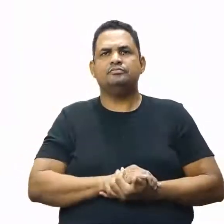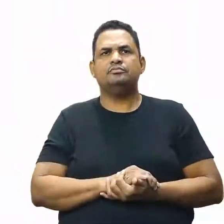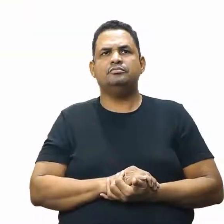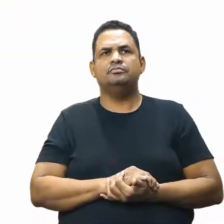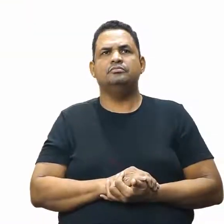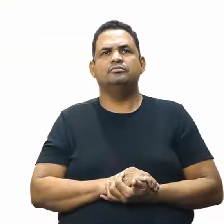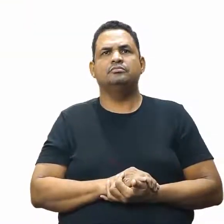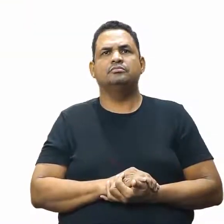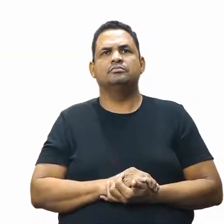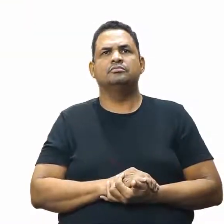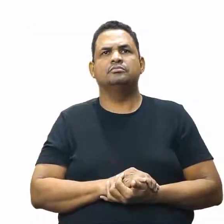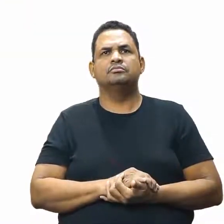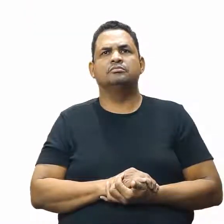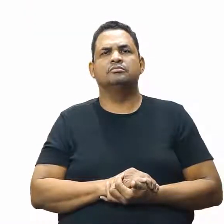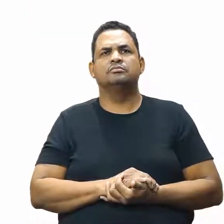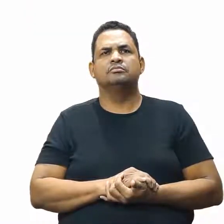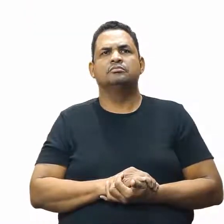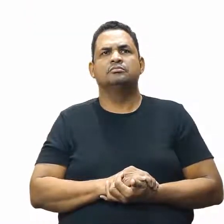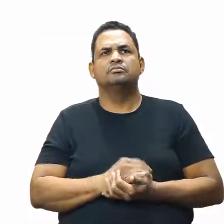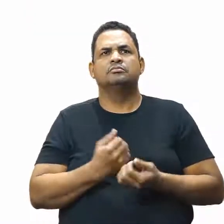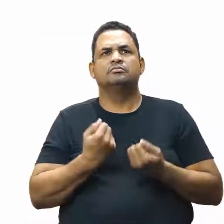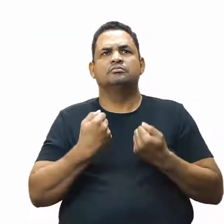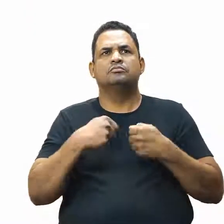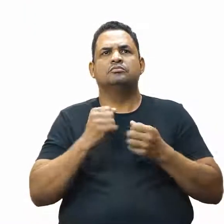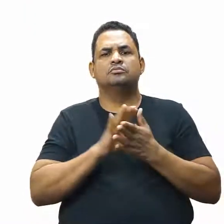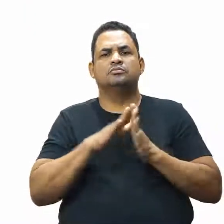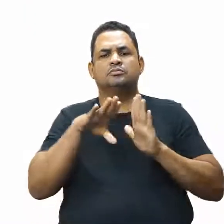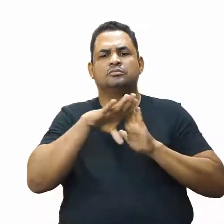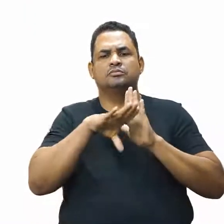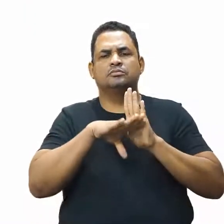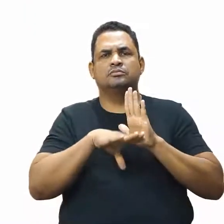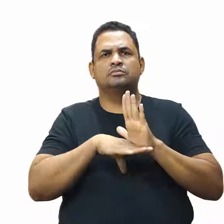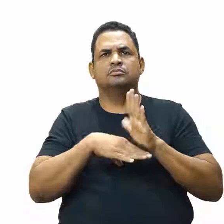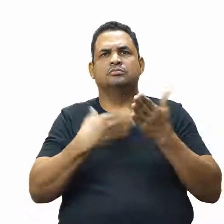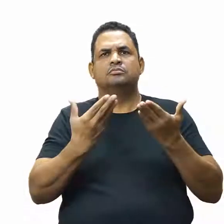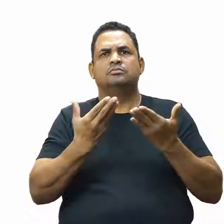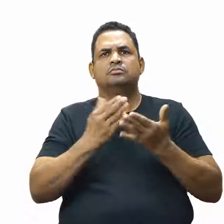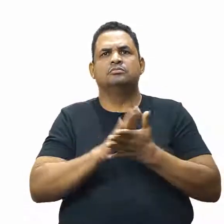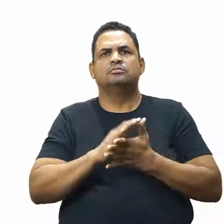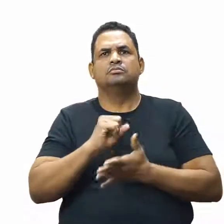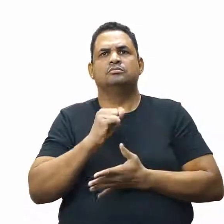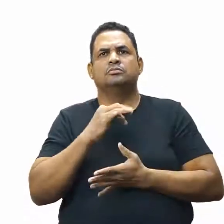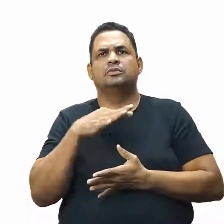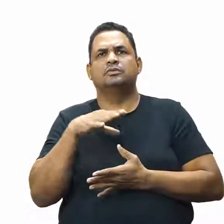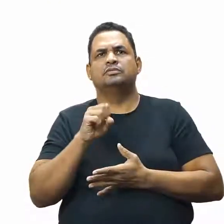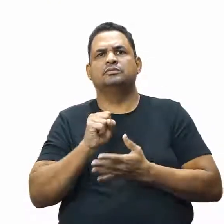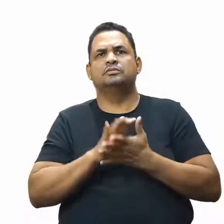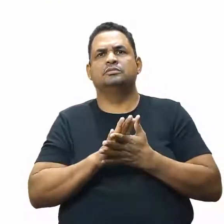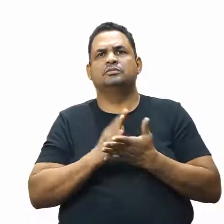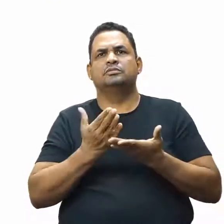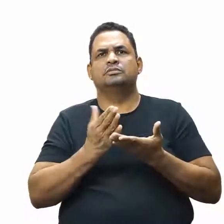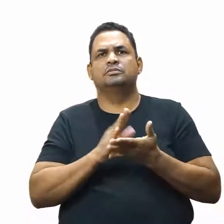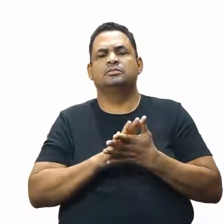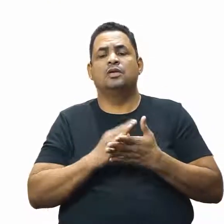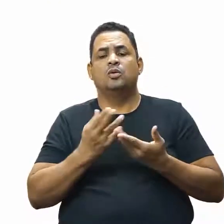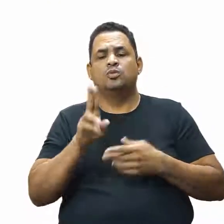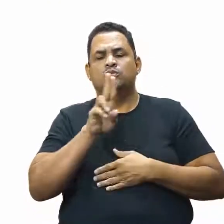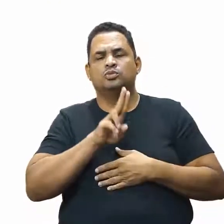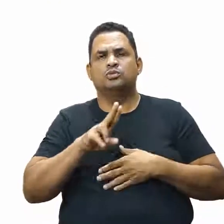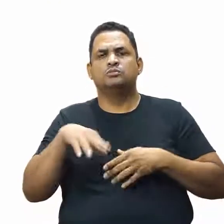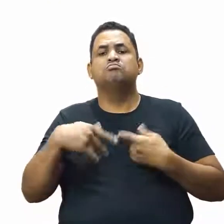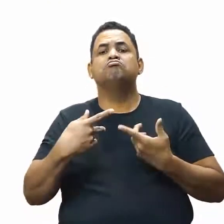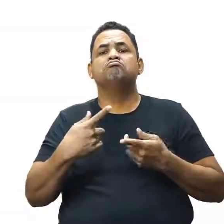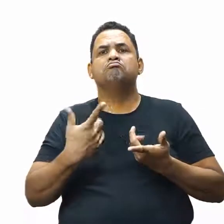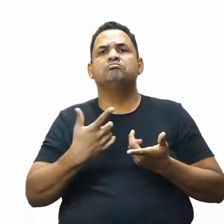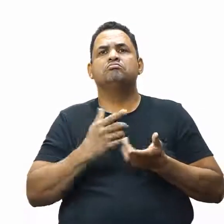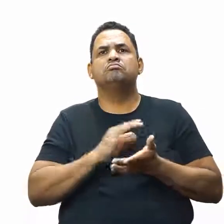tá bom? Então, nós podemos classificar, né? Os SAFs, na verdade, são muito utilizados para quê,